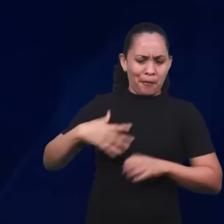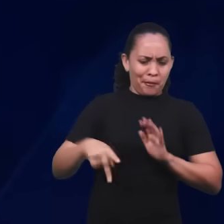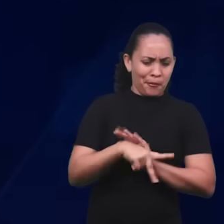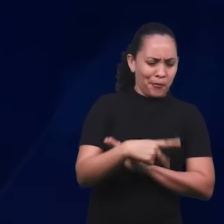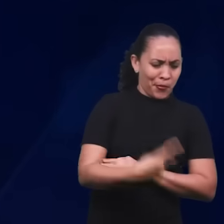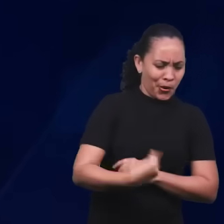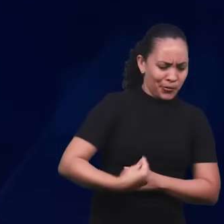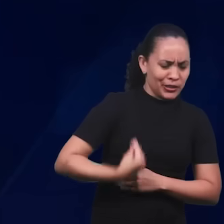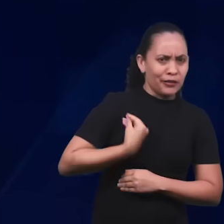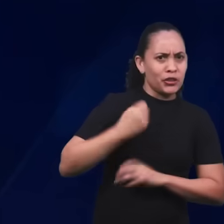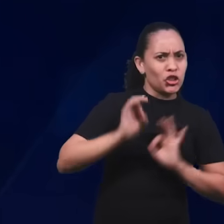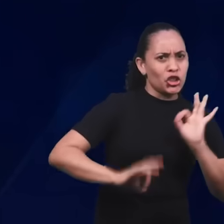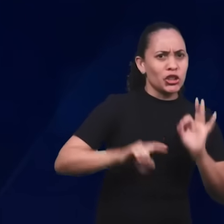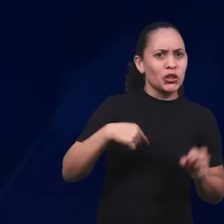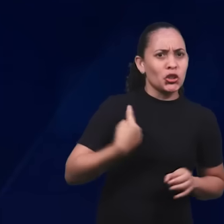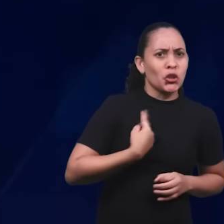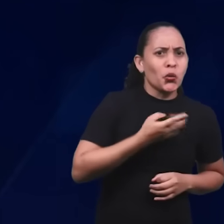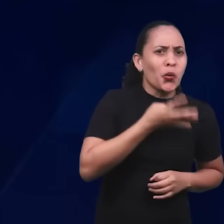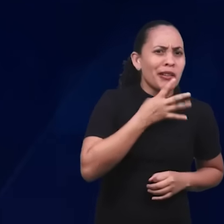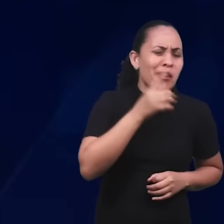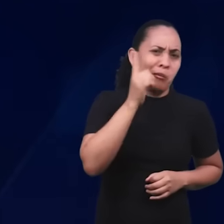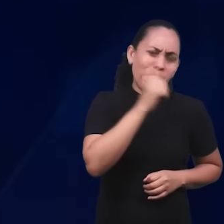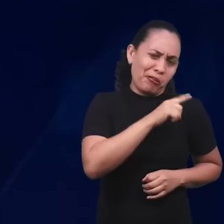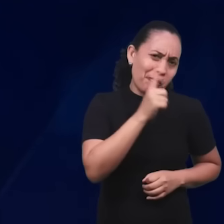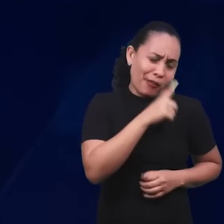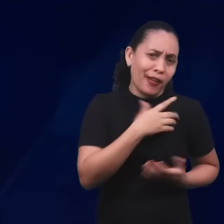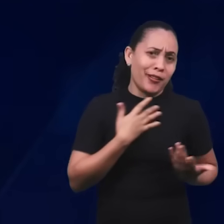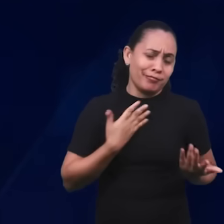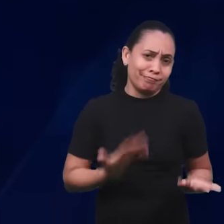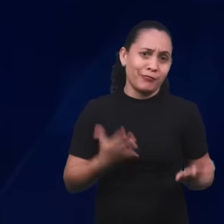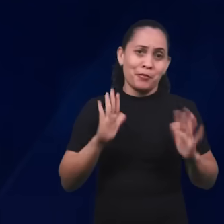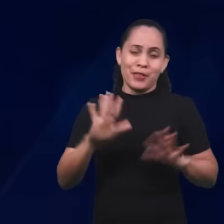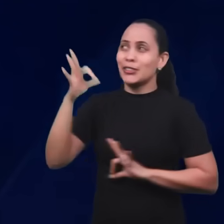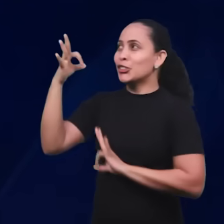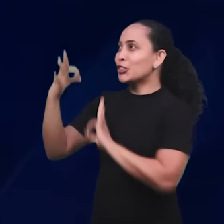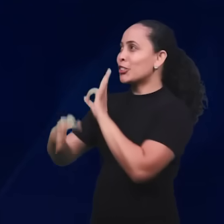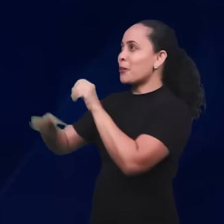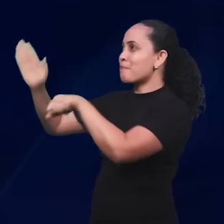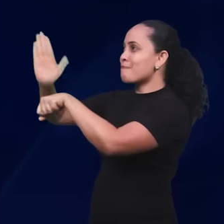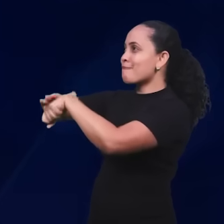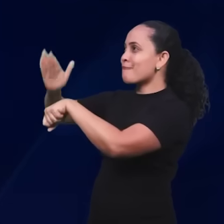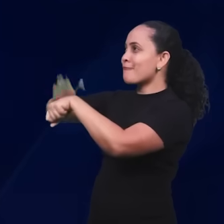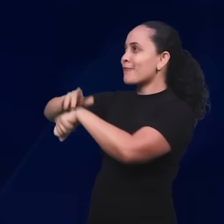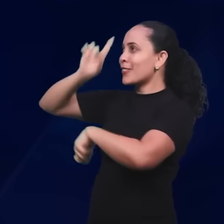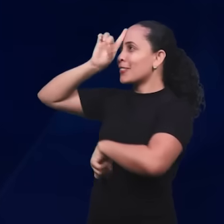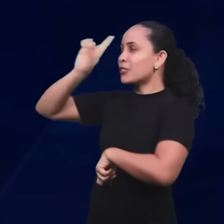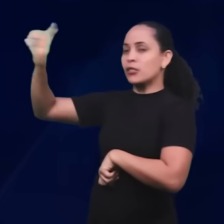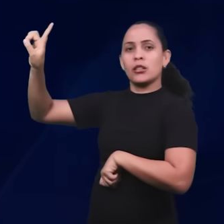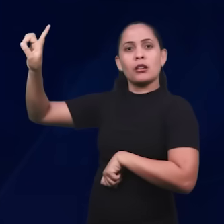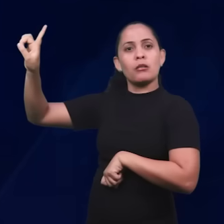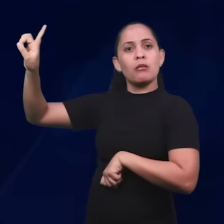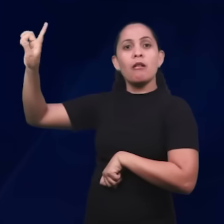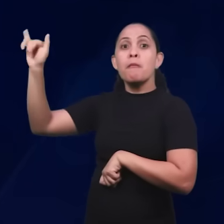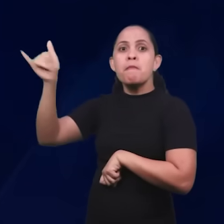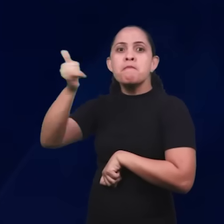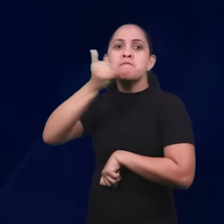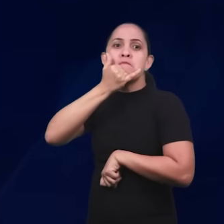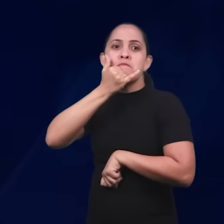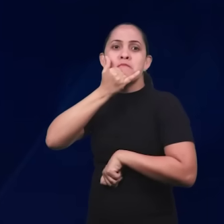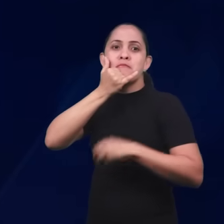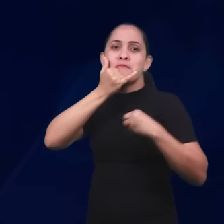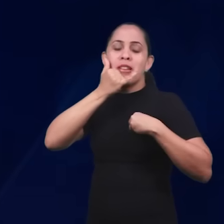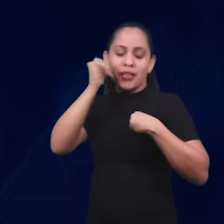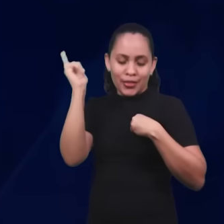justiça forense, da justiça que nós conhecemos, que falha, não é verdade? Mas está falando da justificação dos